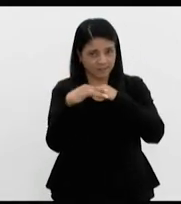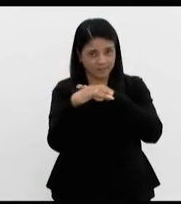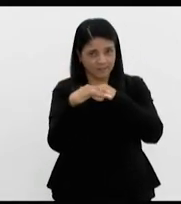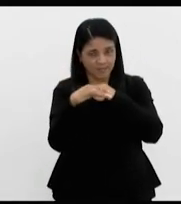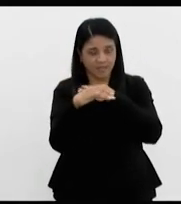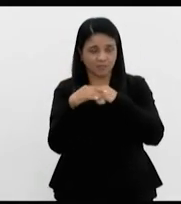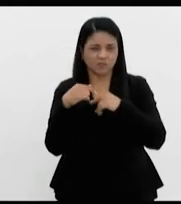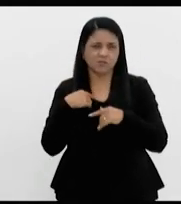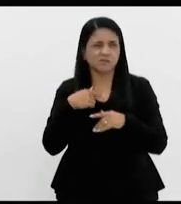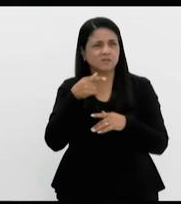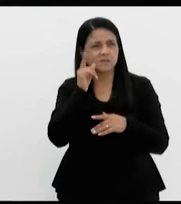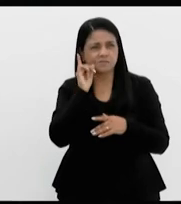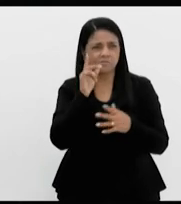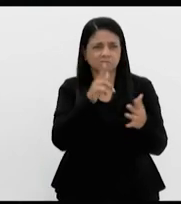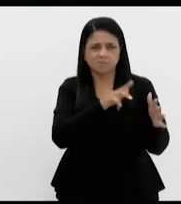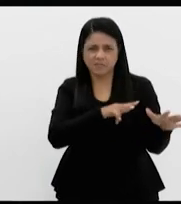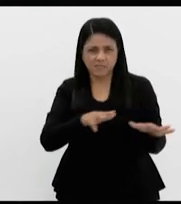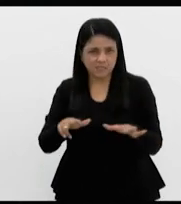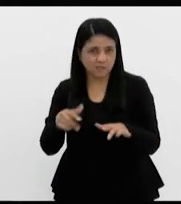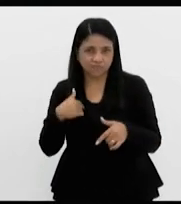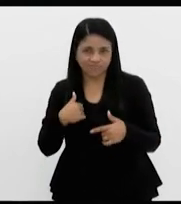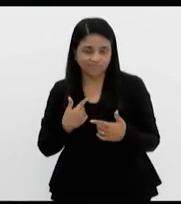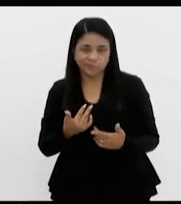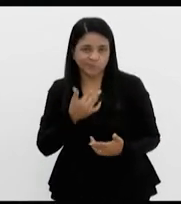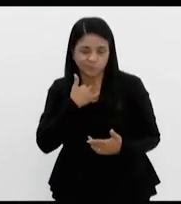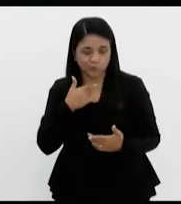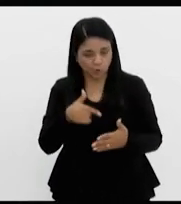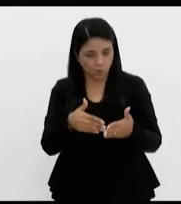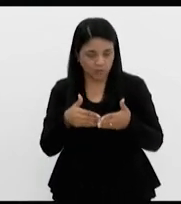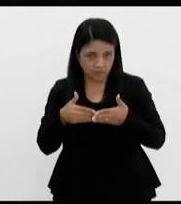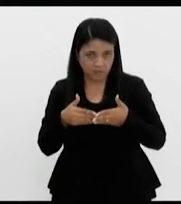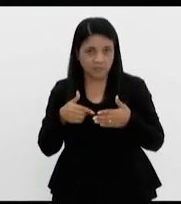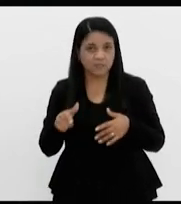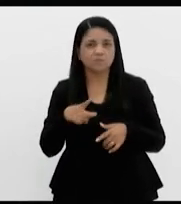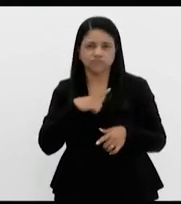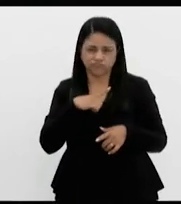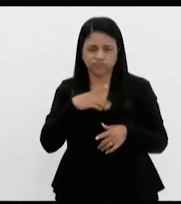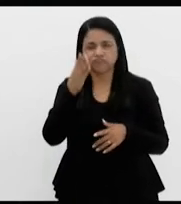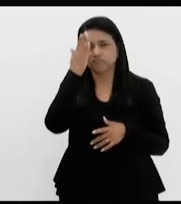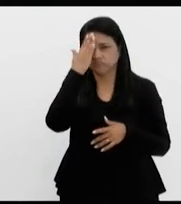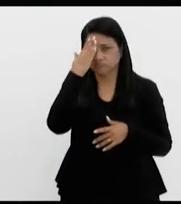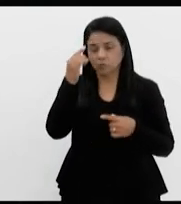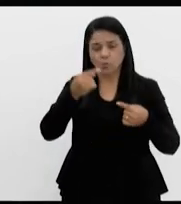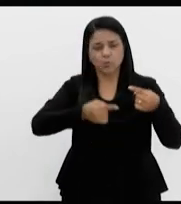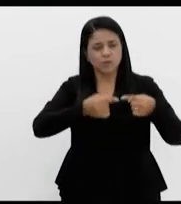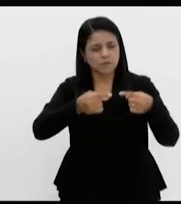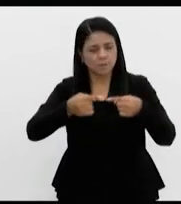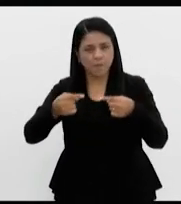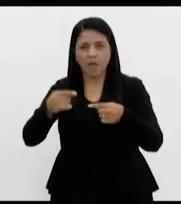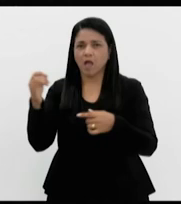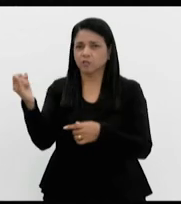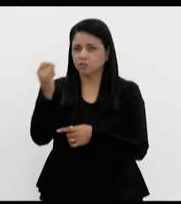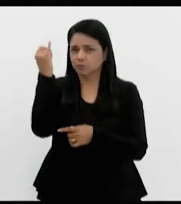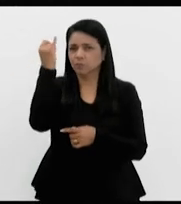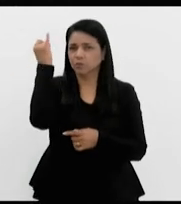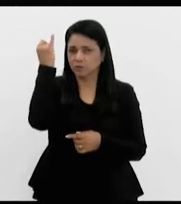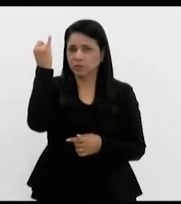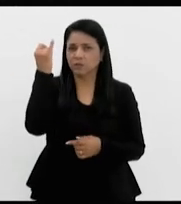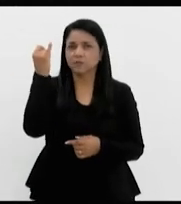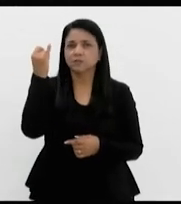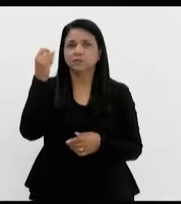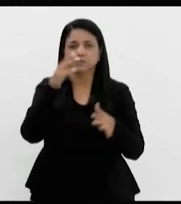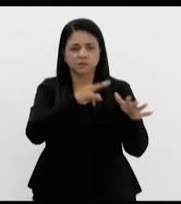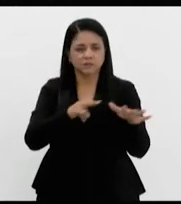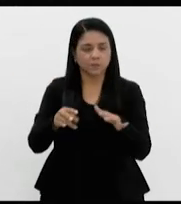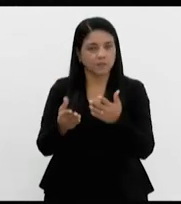estar presente aqui no plenário porque eu estava de licença, mas soube que teve aqui um debate muito importante, produtivo,